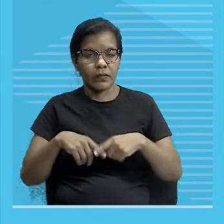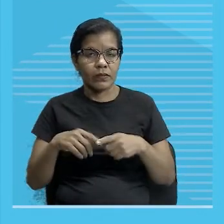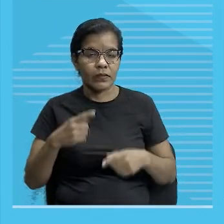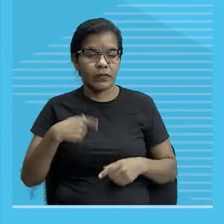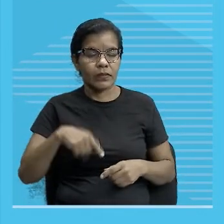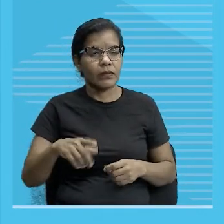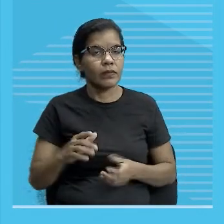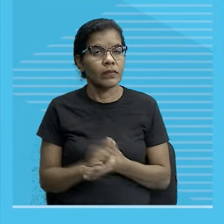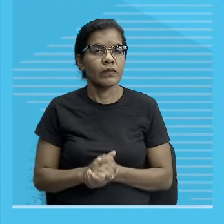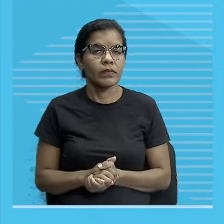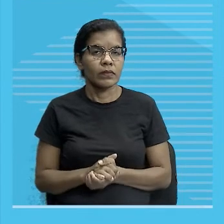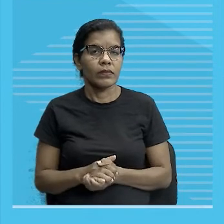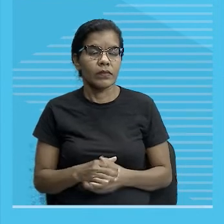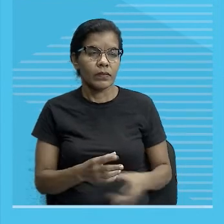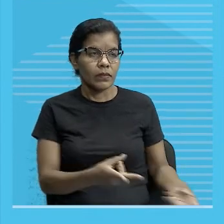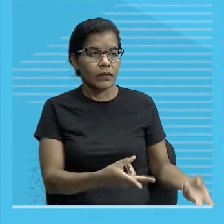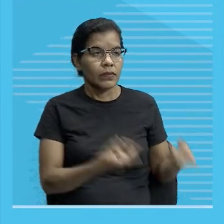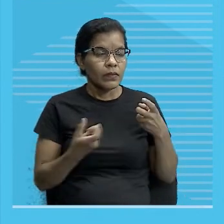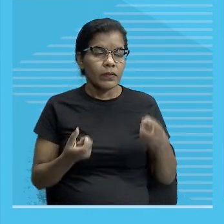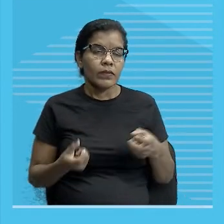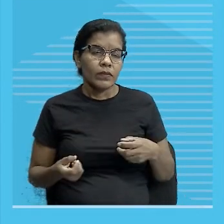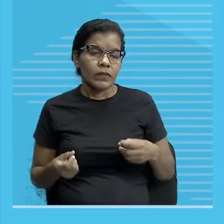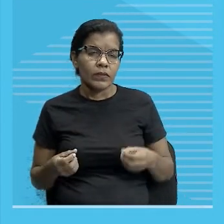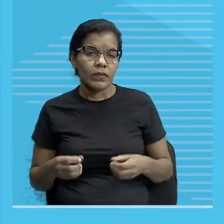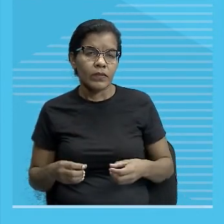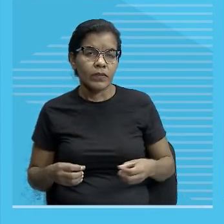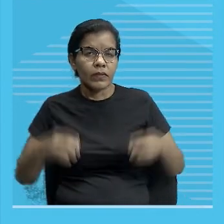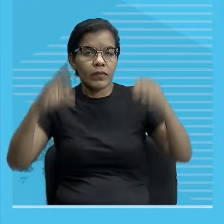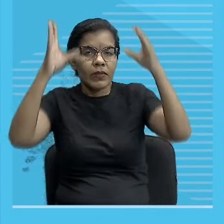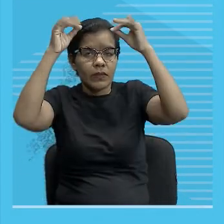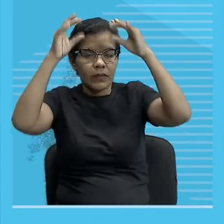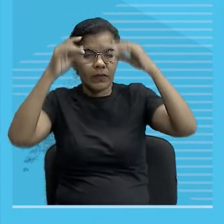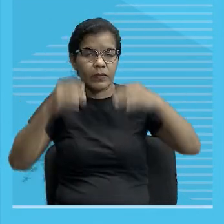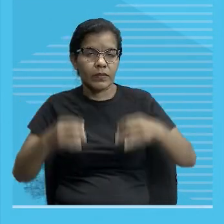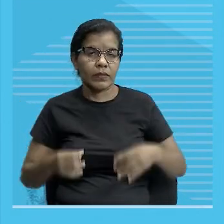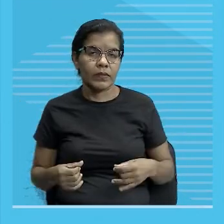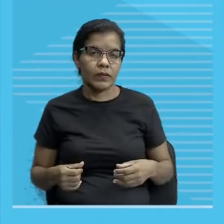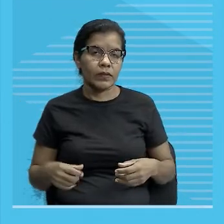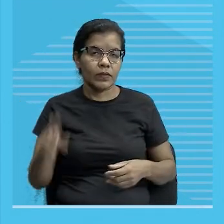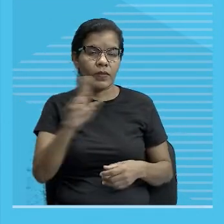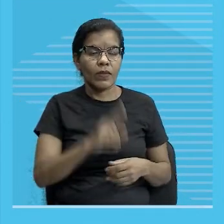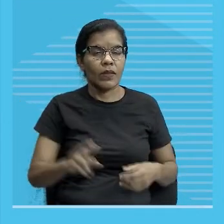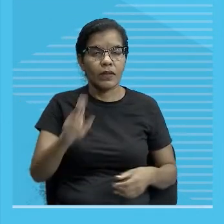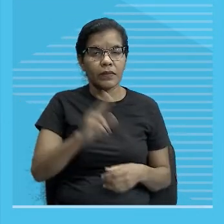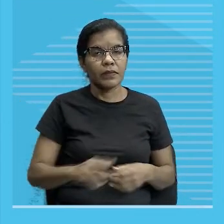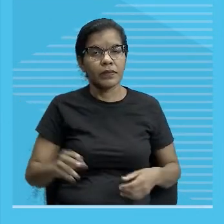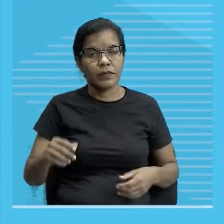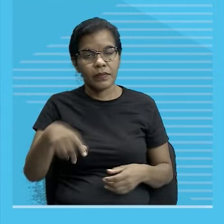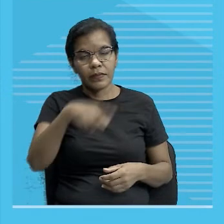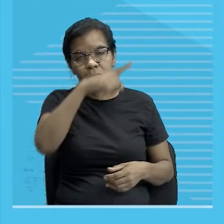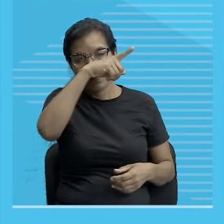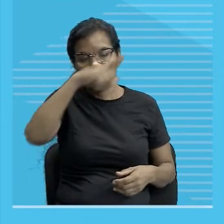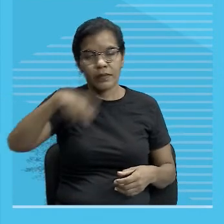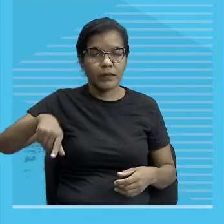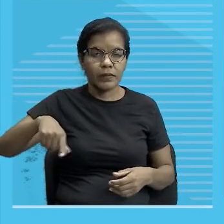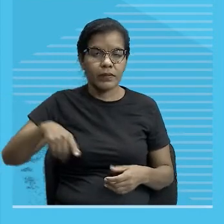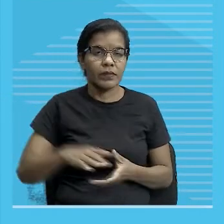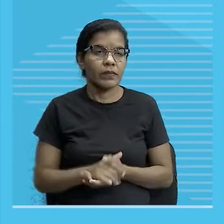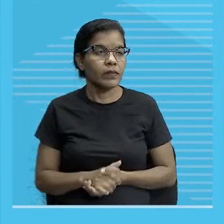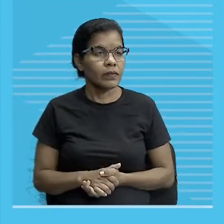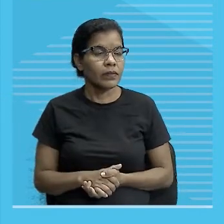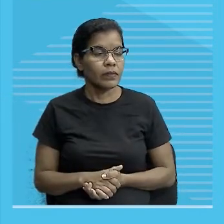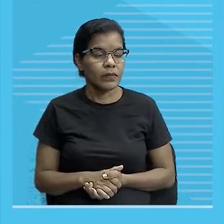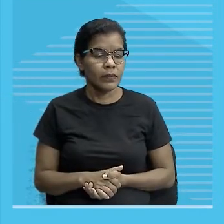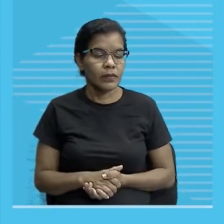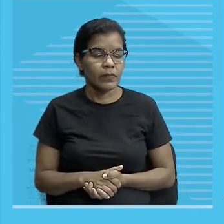lógica, tá? Que vai explicar o princípio do uso da crase. A Flavinha está aqui mostrando para você em detalhe como é que isso